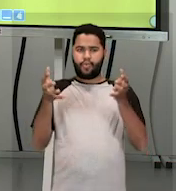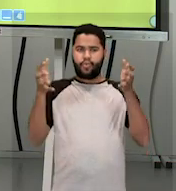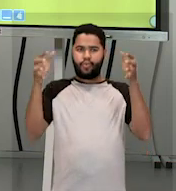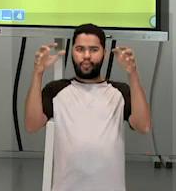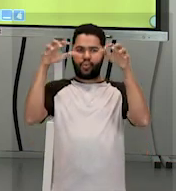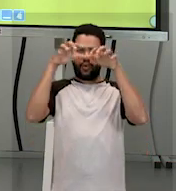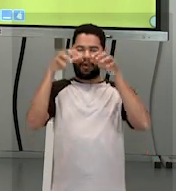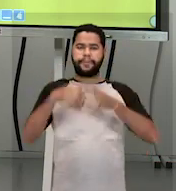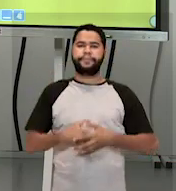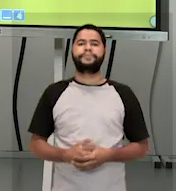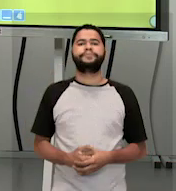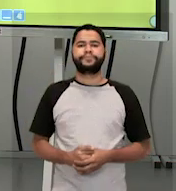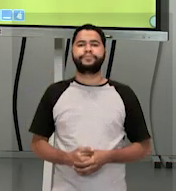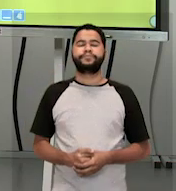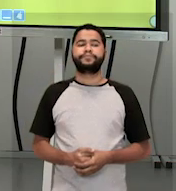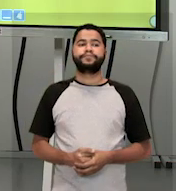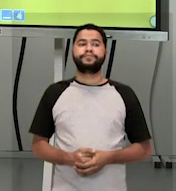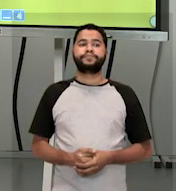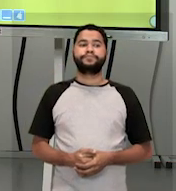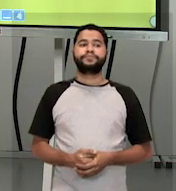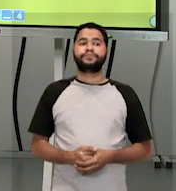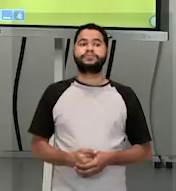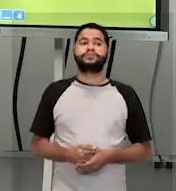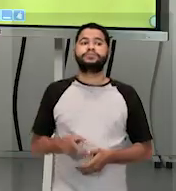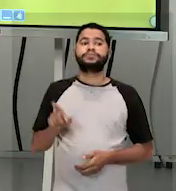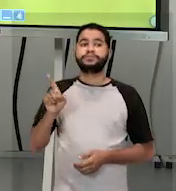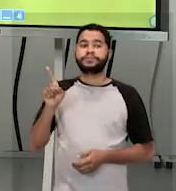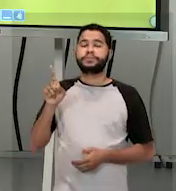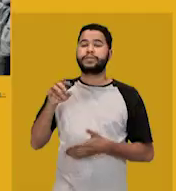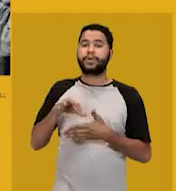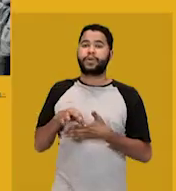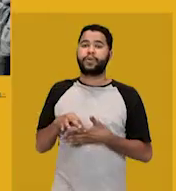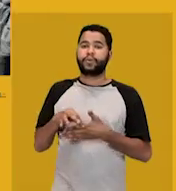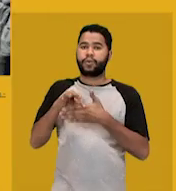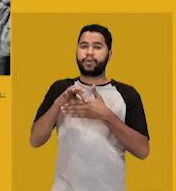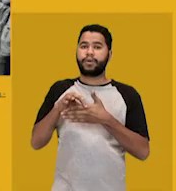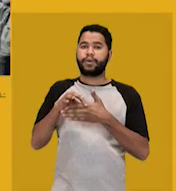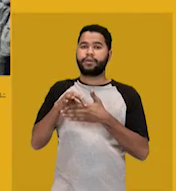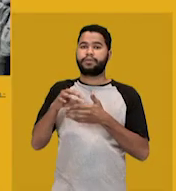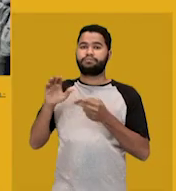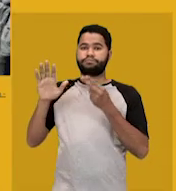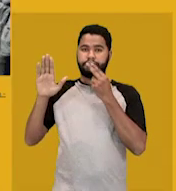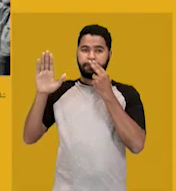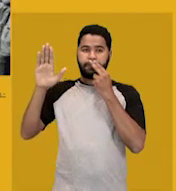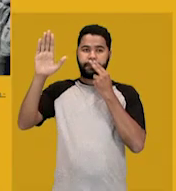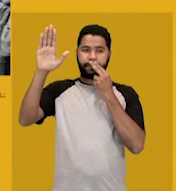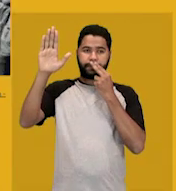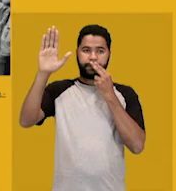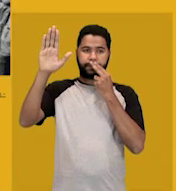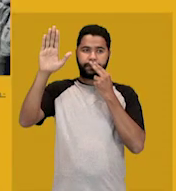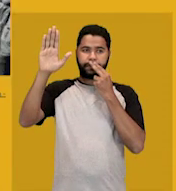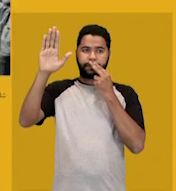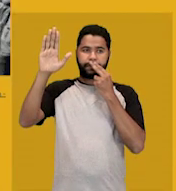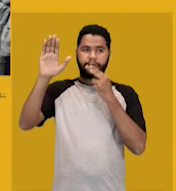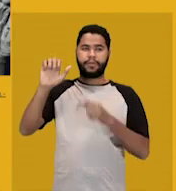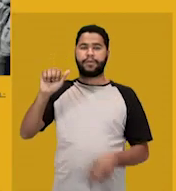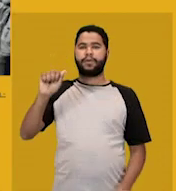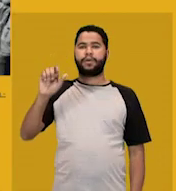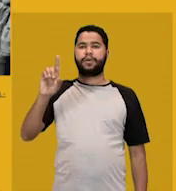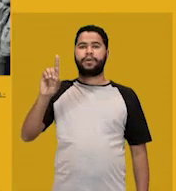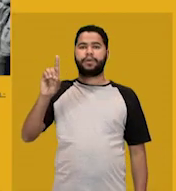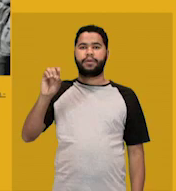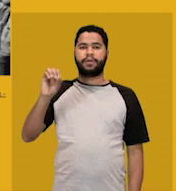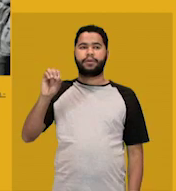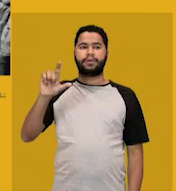Unidos. E aqui é o líder do Partido Nazista em 1933, Adolf Hitler, numa